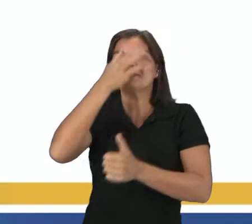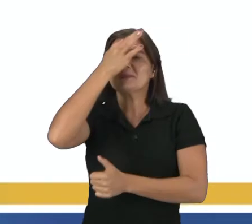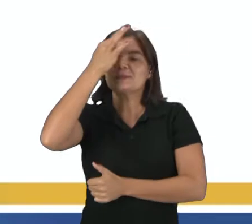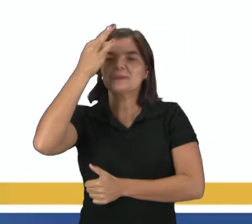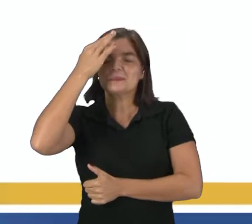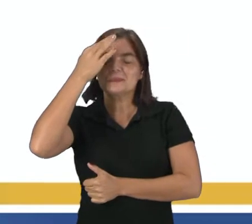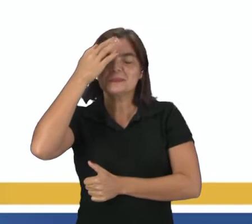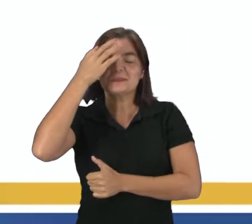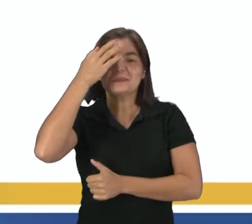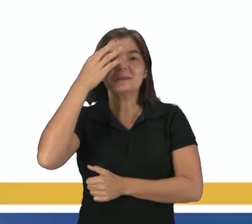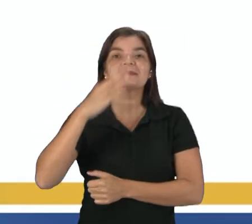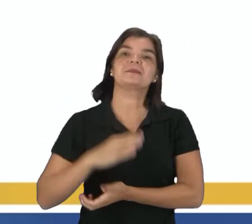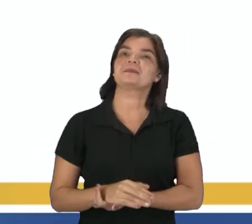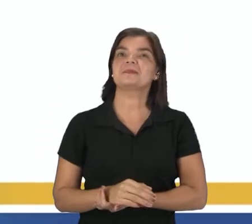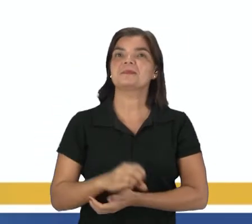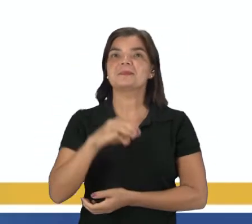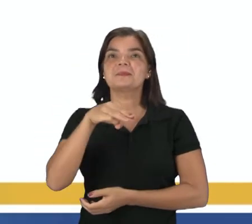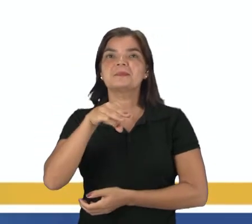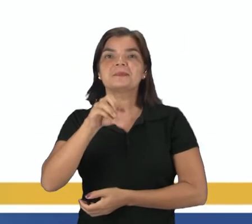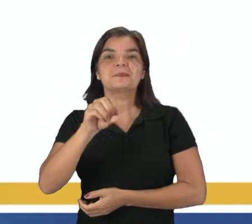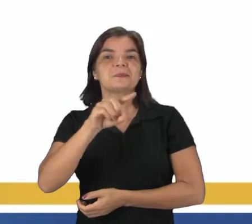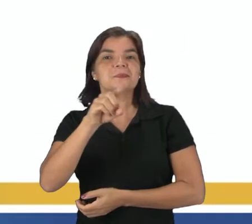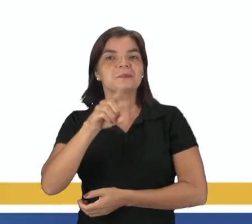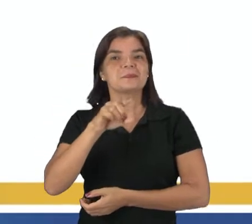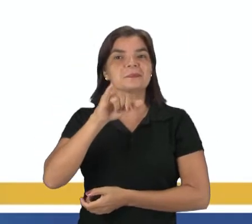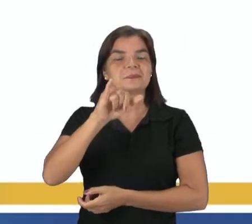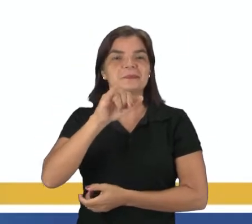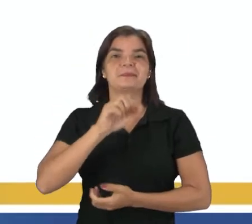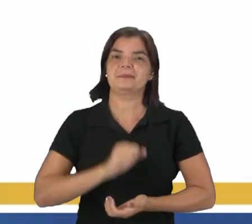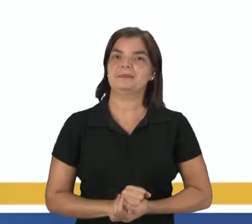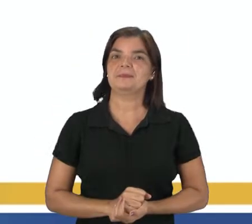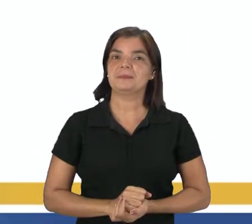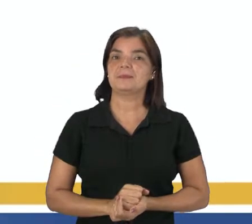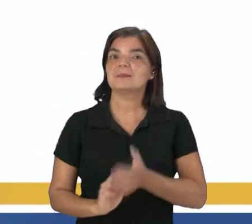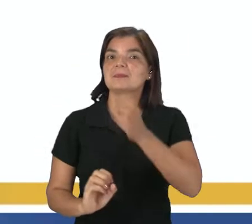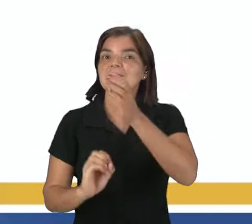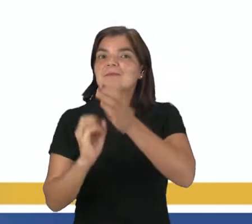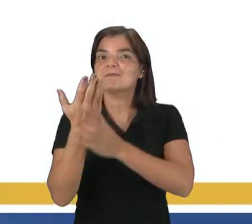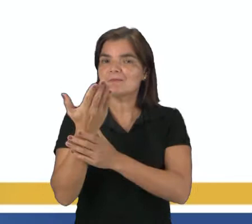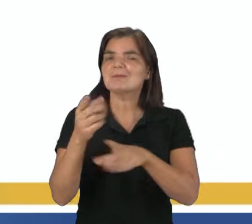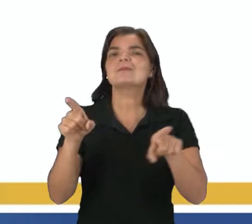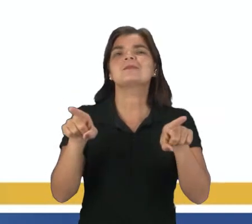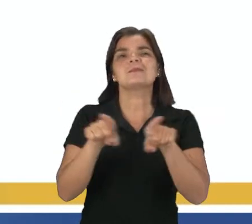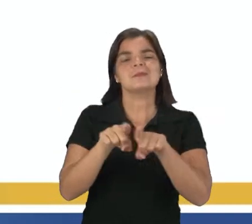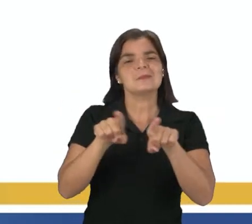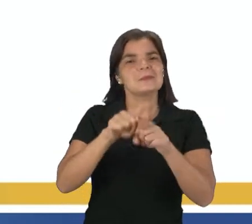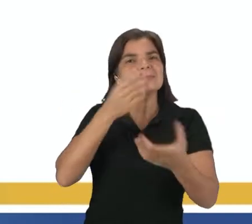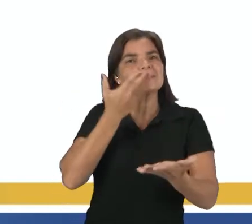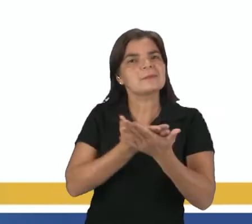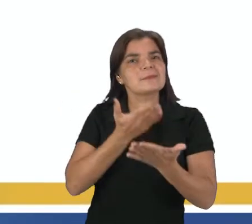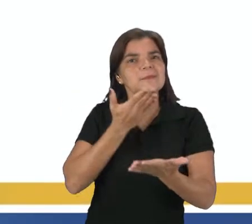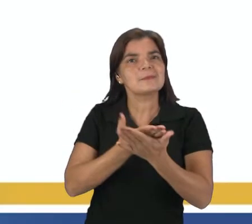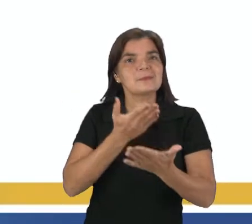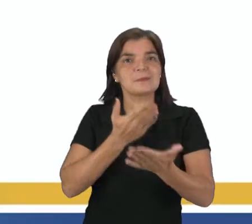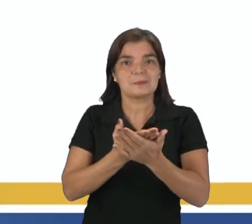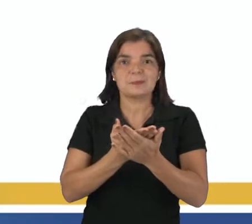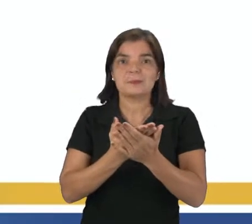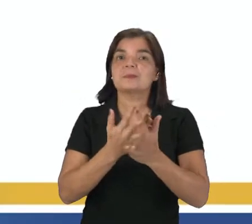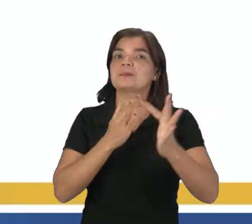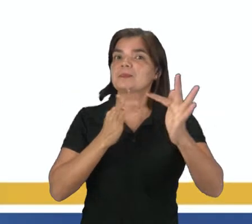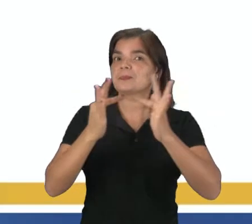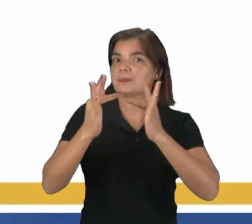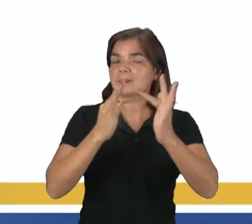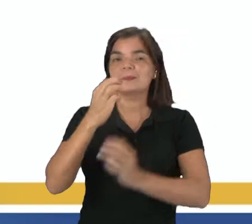o filósofo chinês Mozi. Esse fenômeno também foi estudado pelo físico